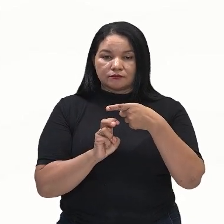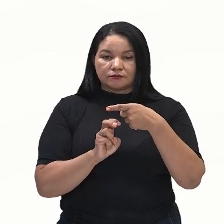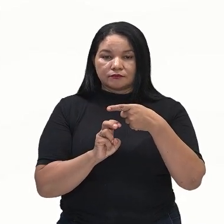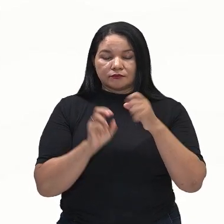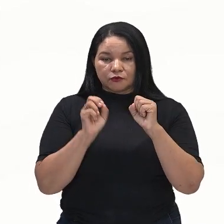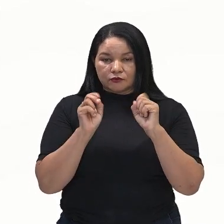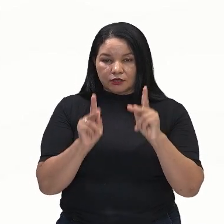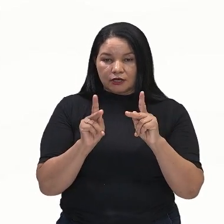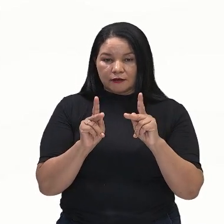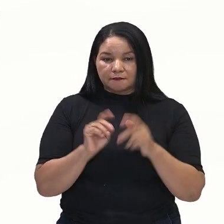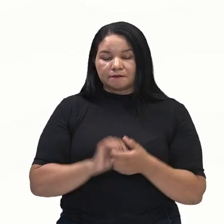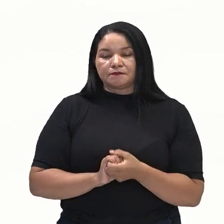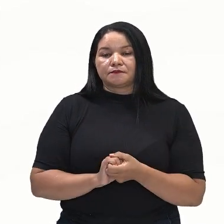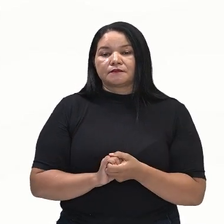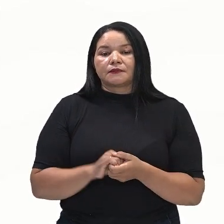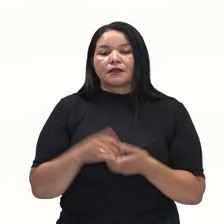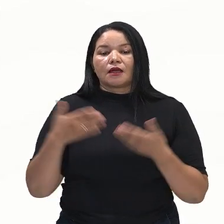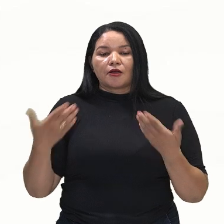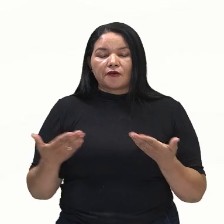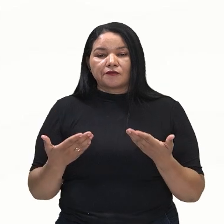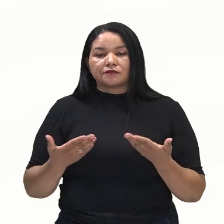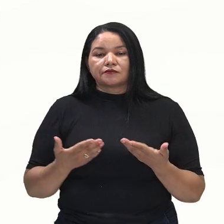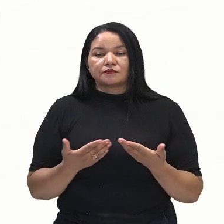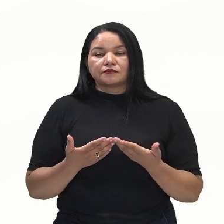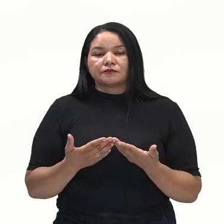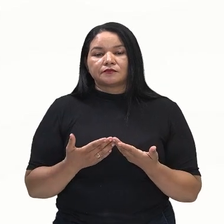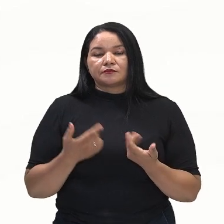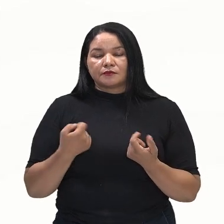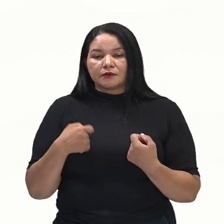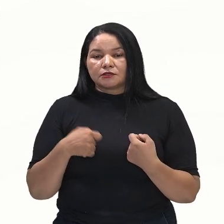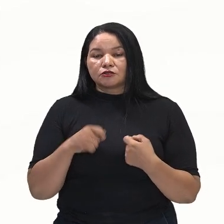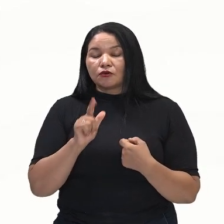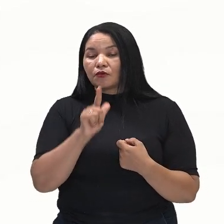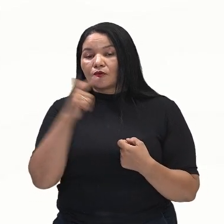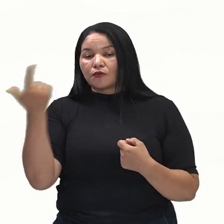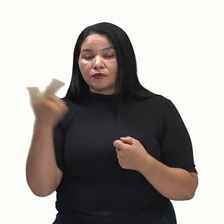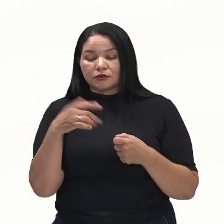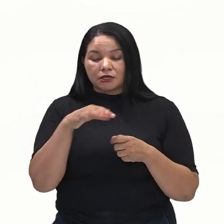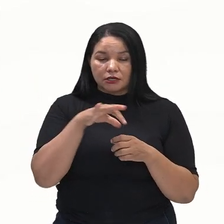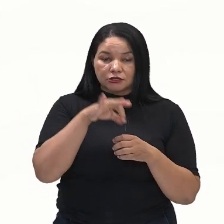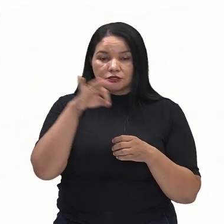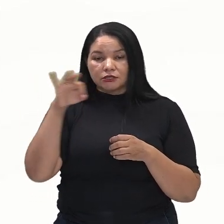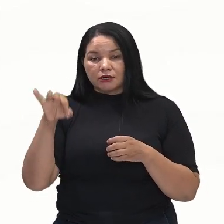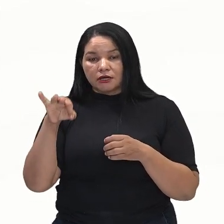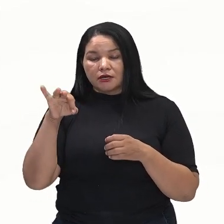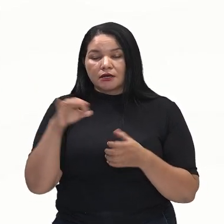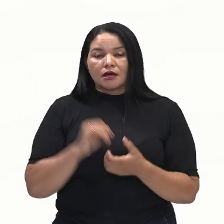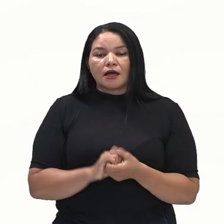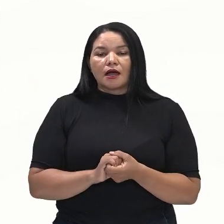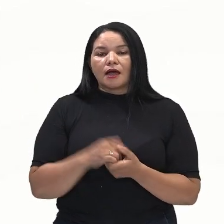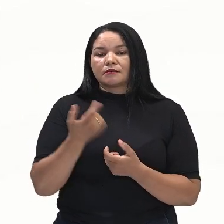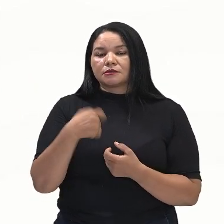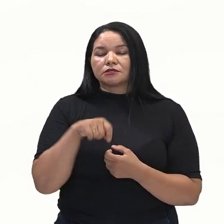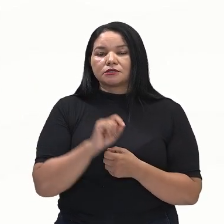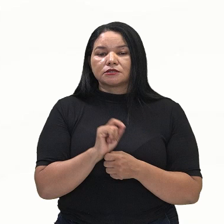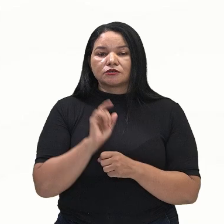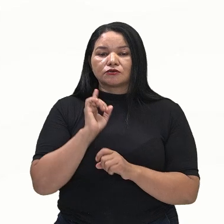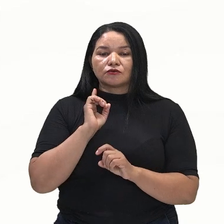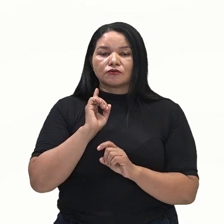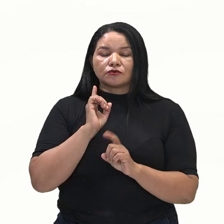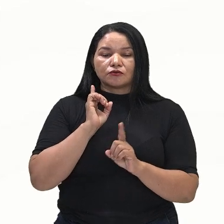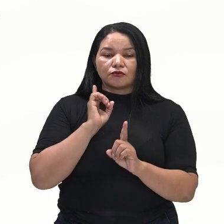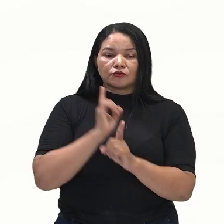Como a gente vai realizar uma outra retirada, o que vai acontecer? A gente vai encontrar uma outra